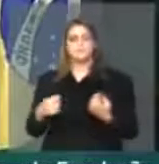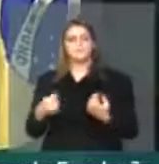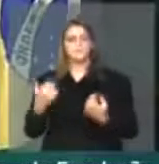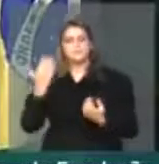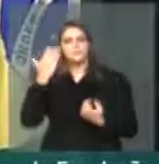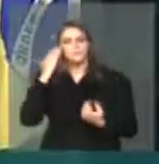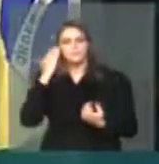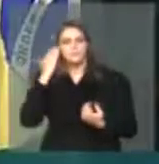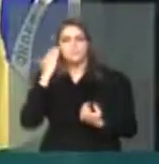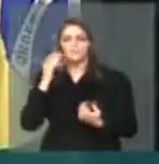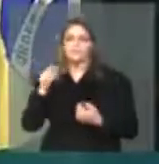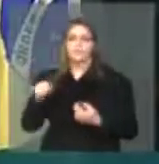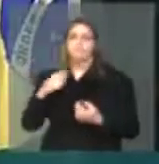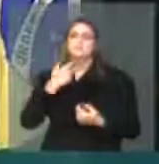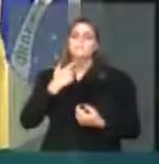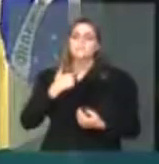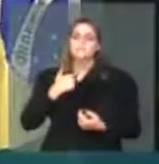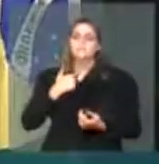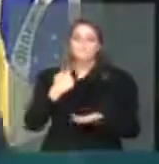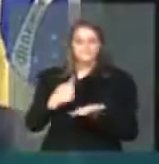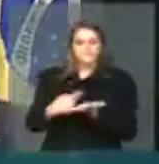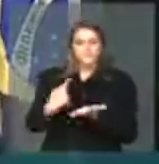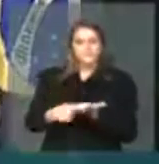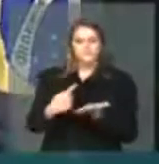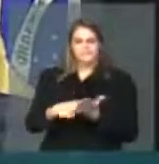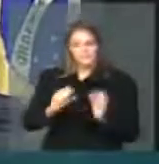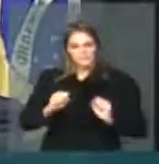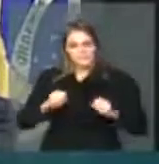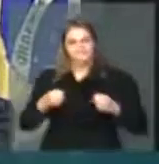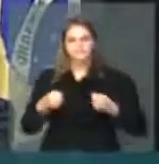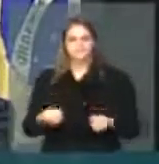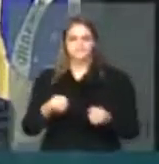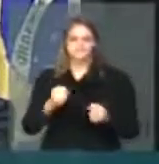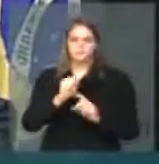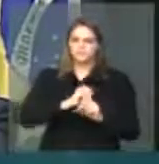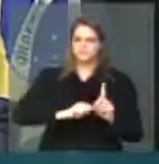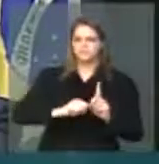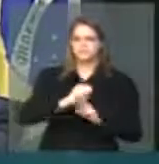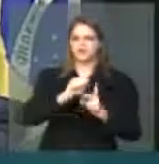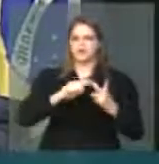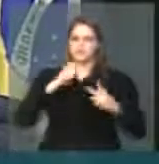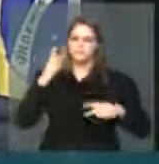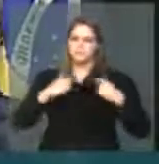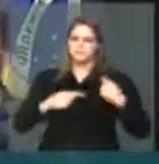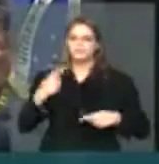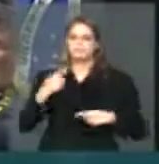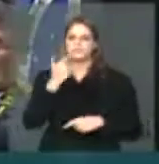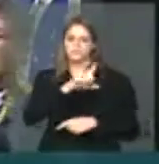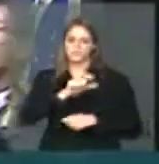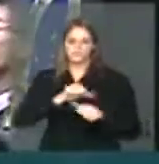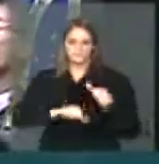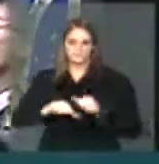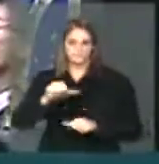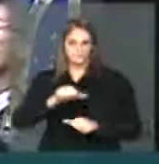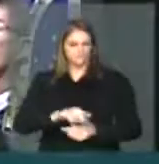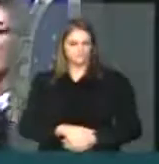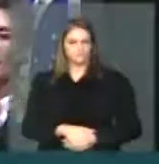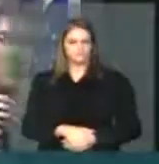uma agenda política, econômica, social, transformadora. Nos regimes democráticos,